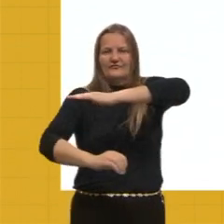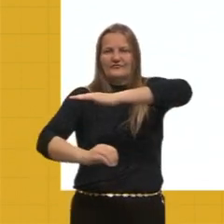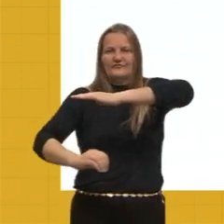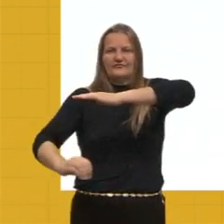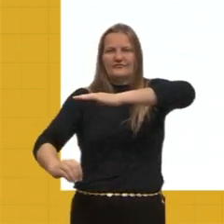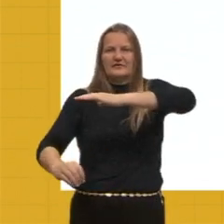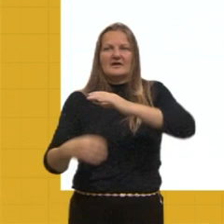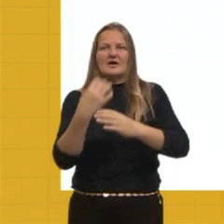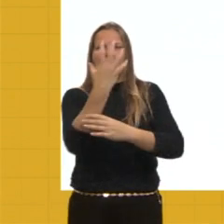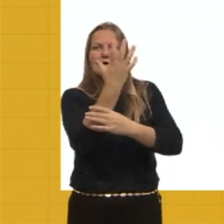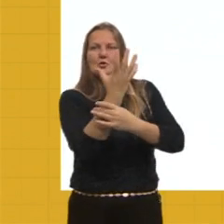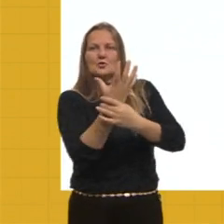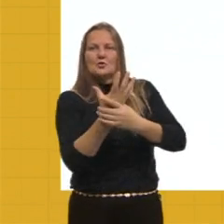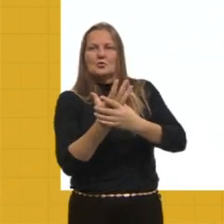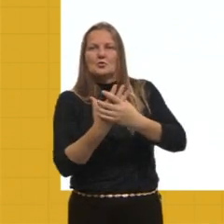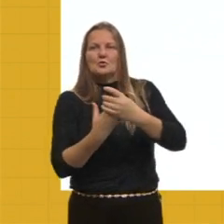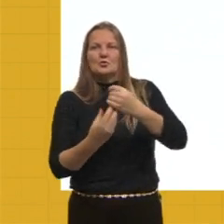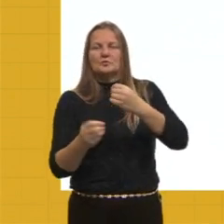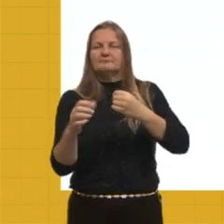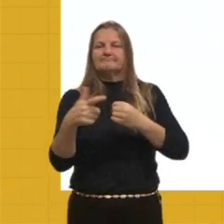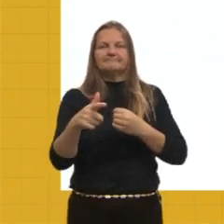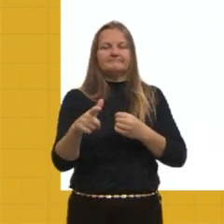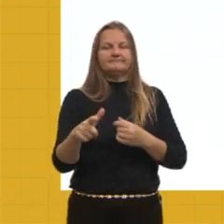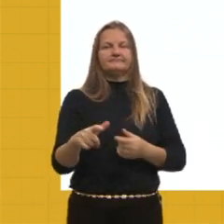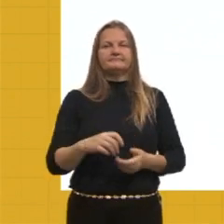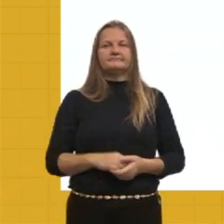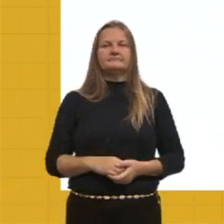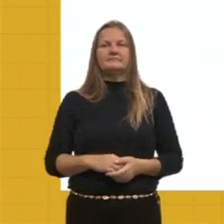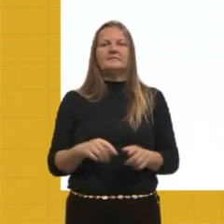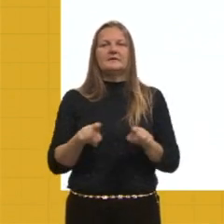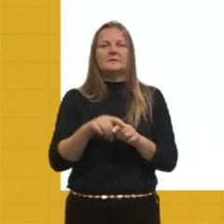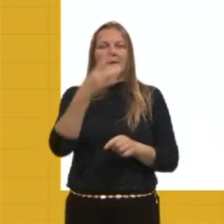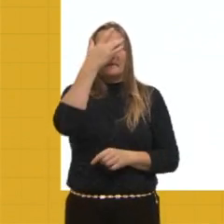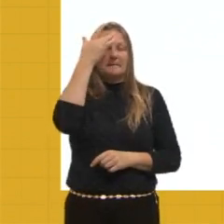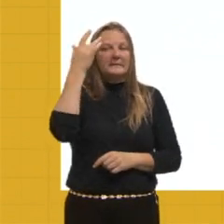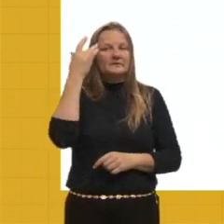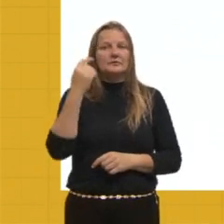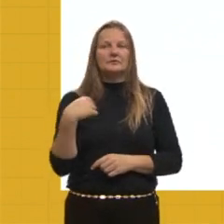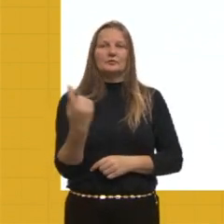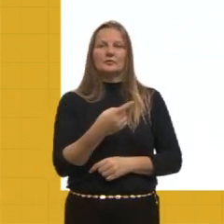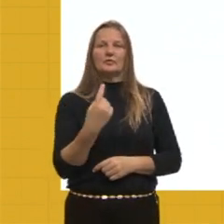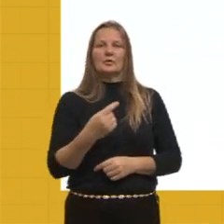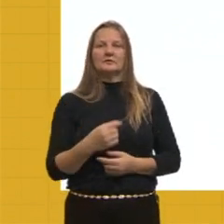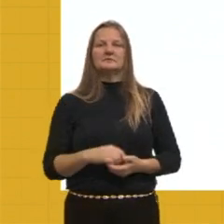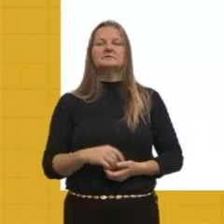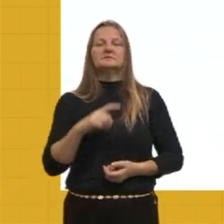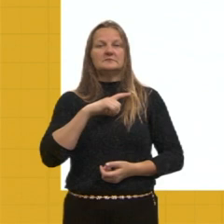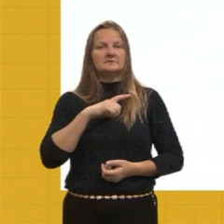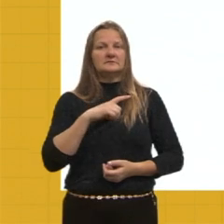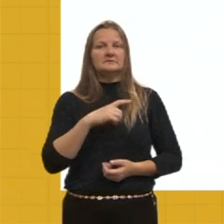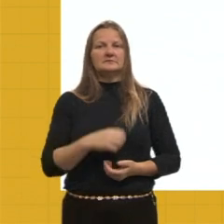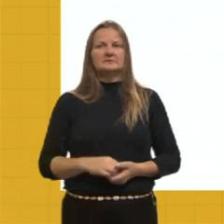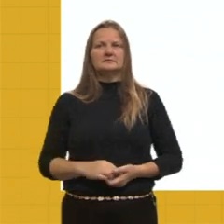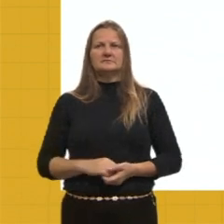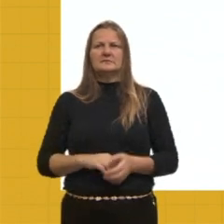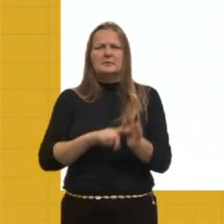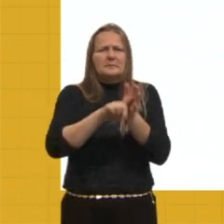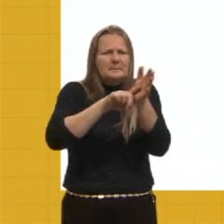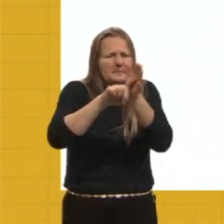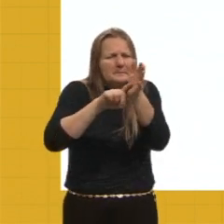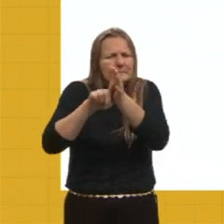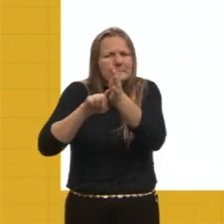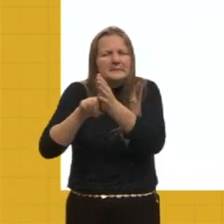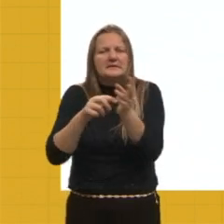microplástico pelo seu tamanho também e uma pessoa comum né Pesquisa realizados pesquisas realizadas já